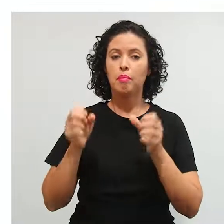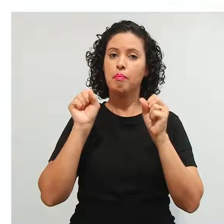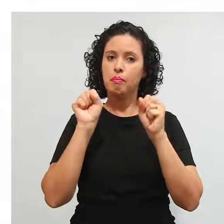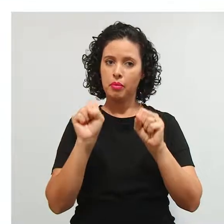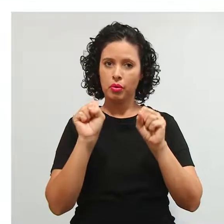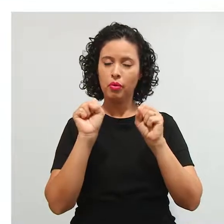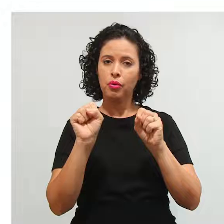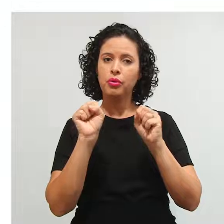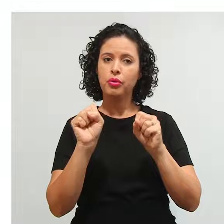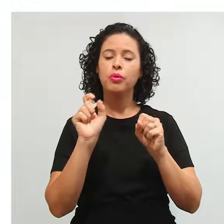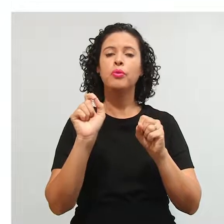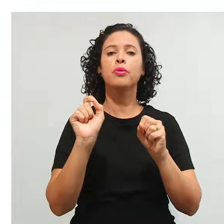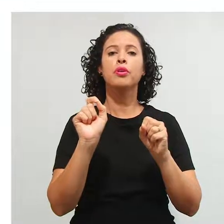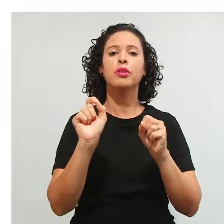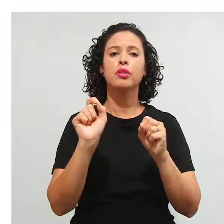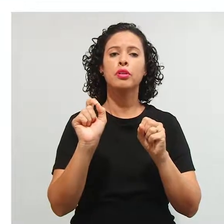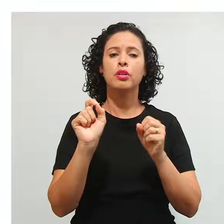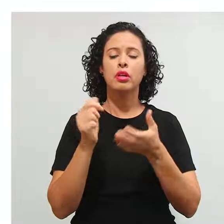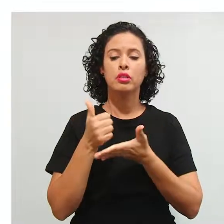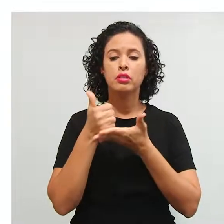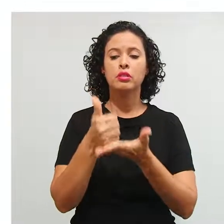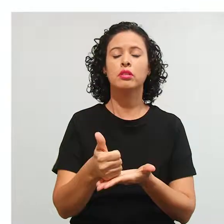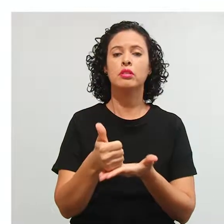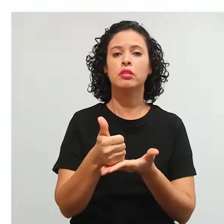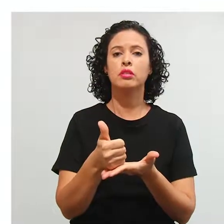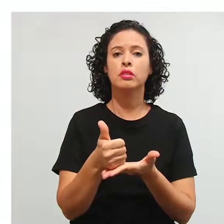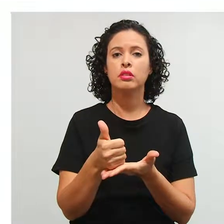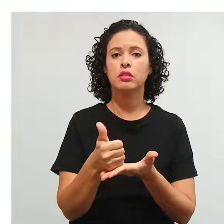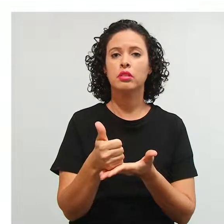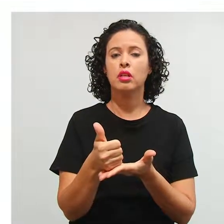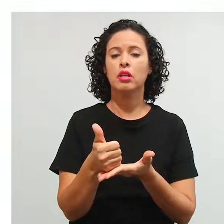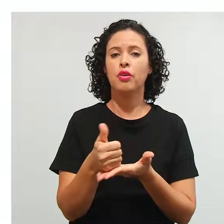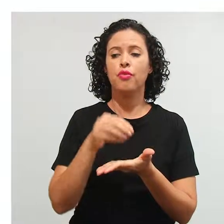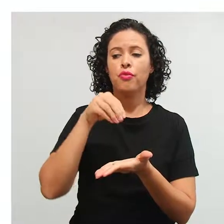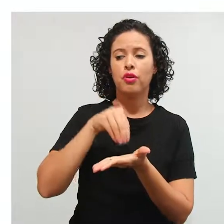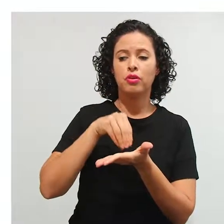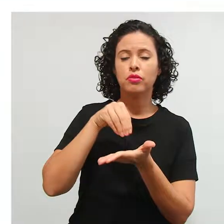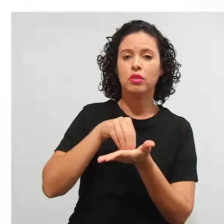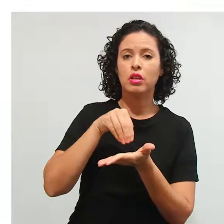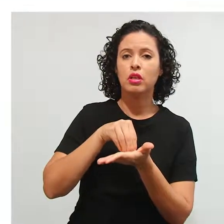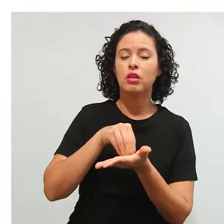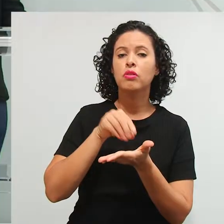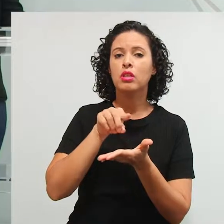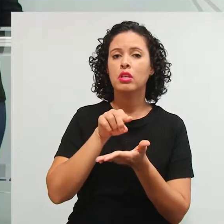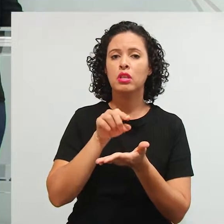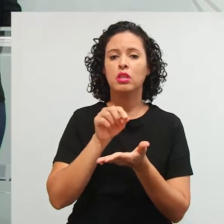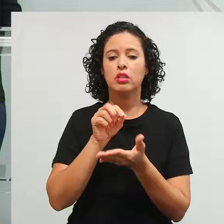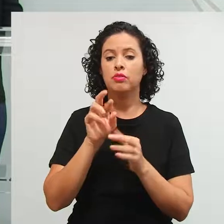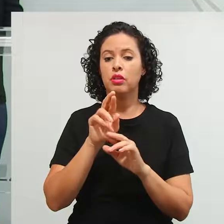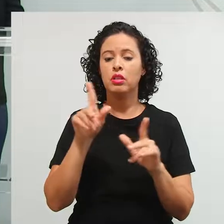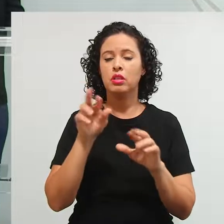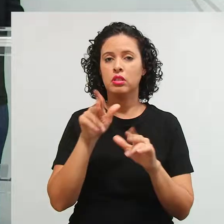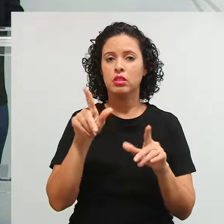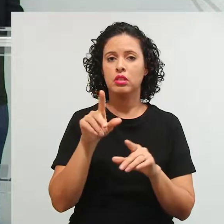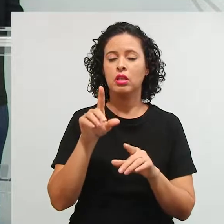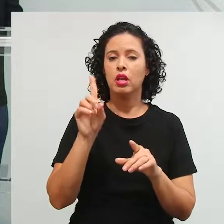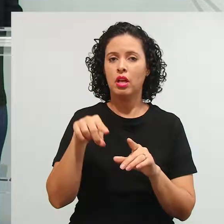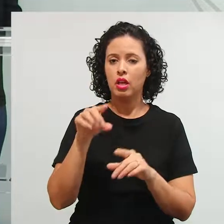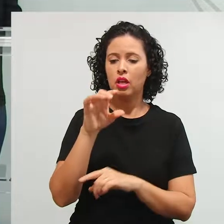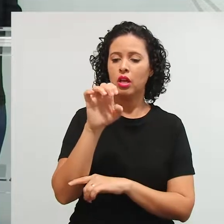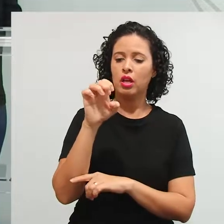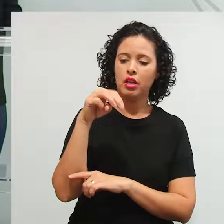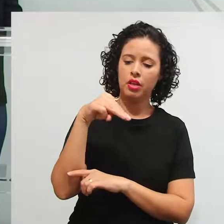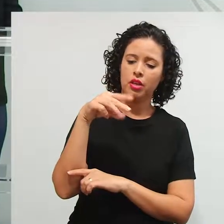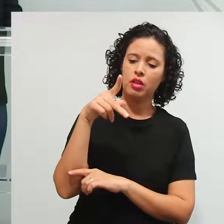pode não atender ao empenho, aqui comigo, alunos, ao